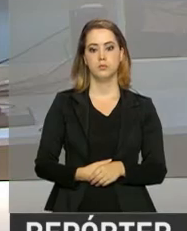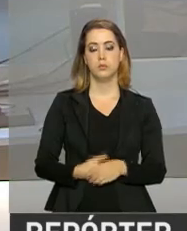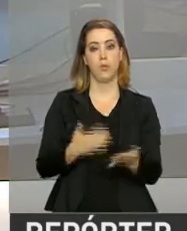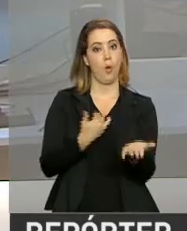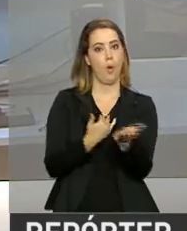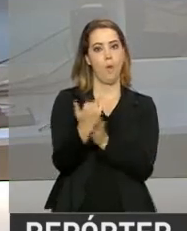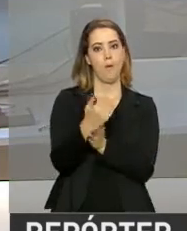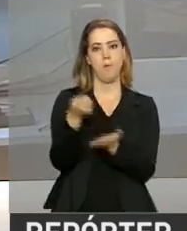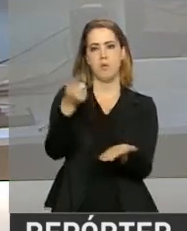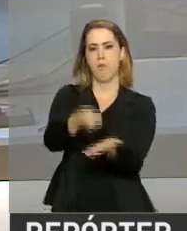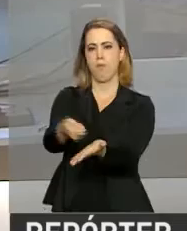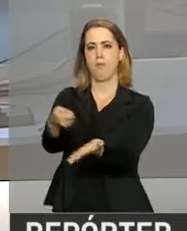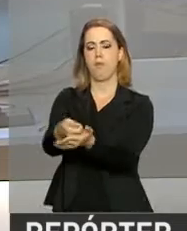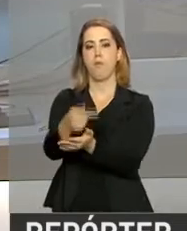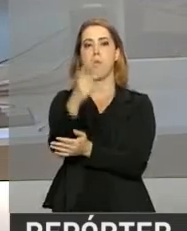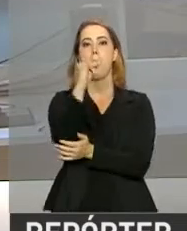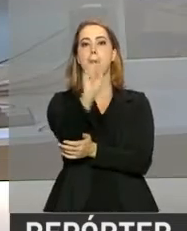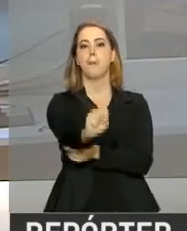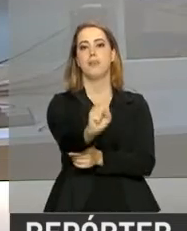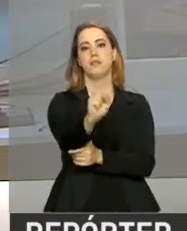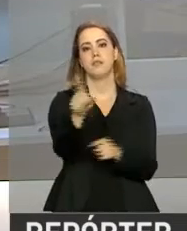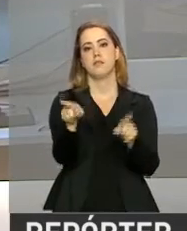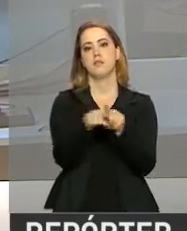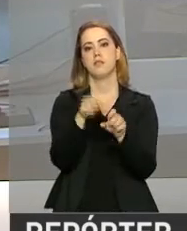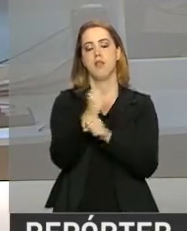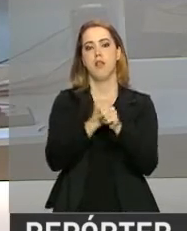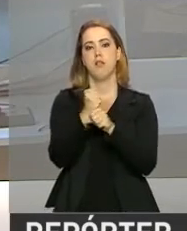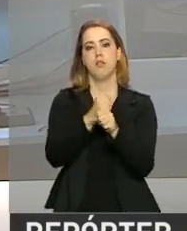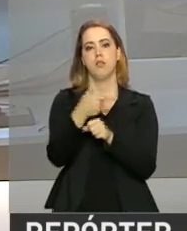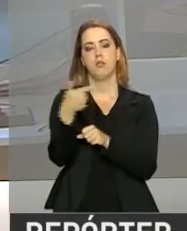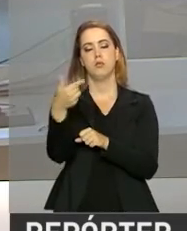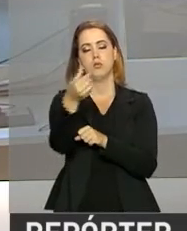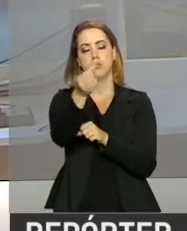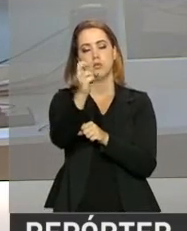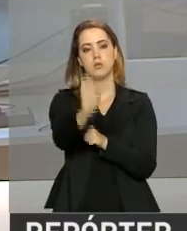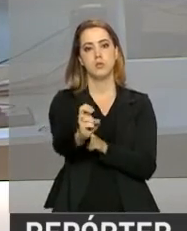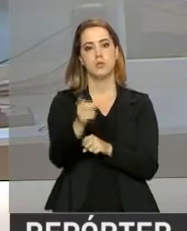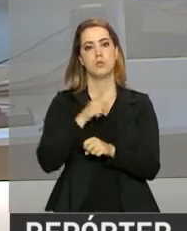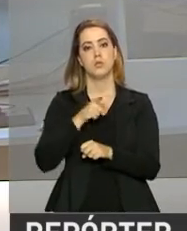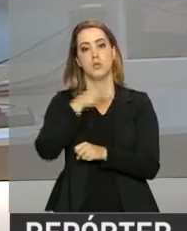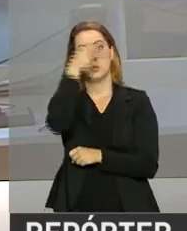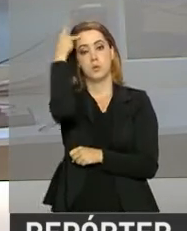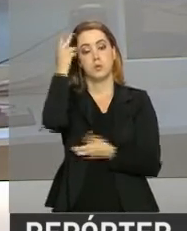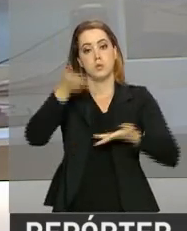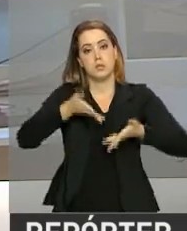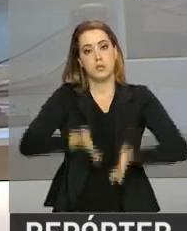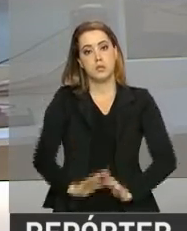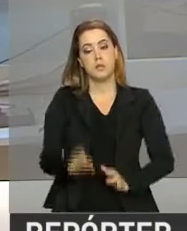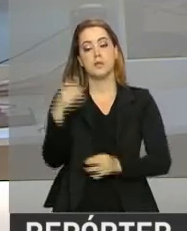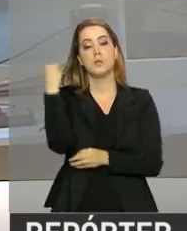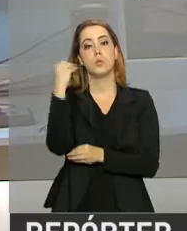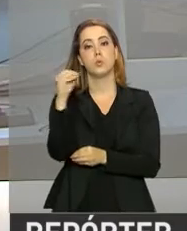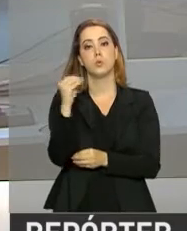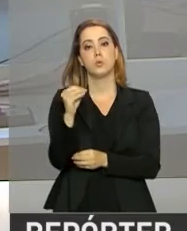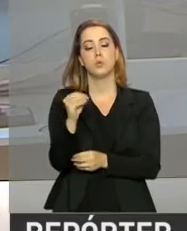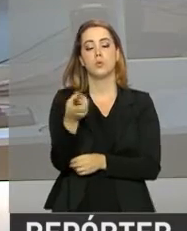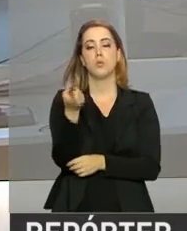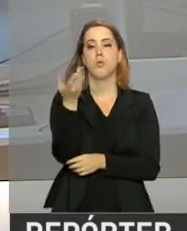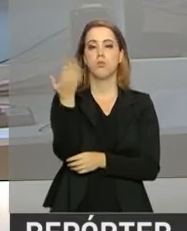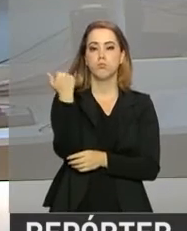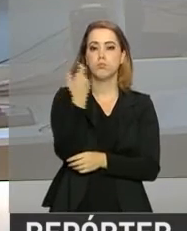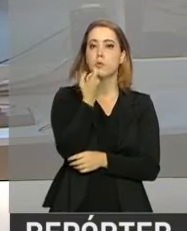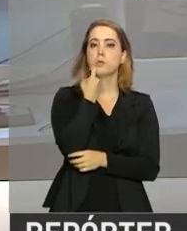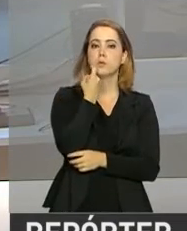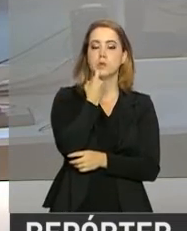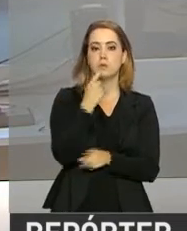começou o pagamento do pis pasep ano-base 2015 para trabalhadores nascidos no mês de outubro desde a última sexta feira também